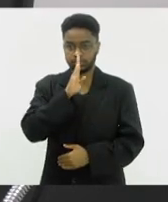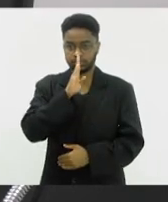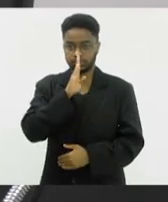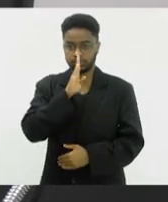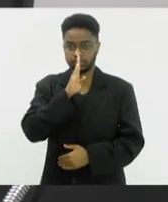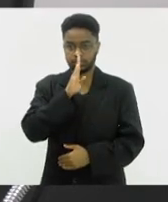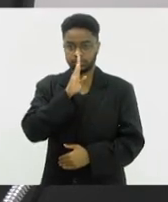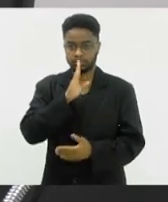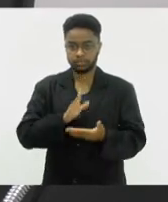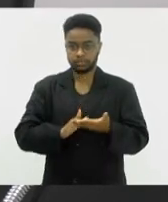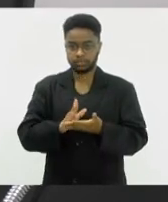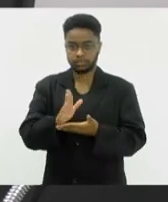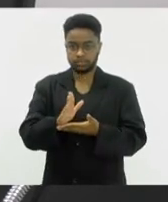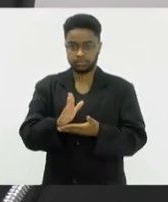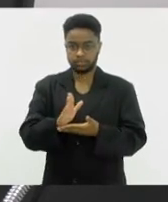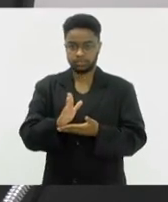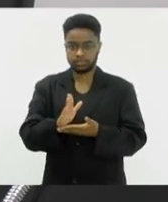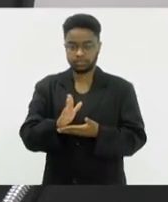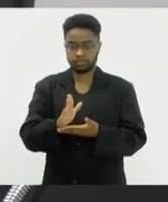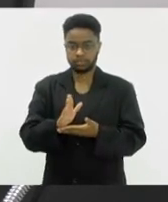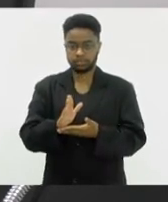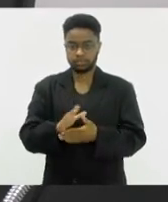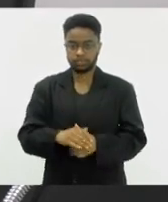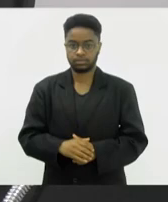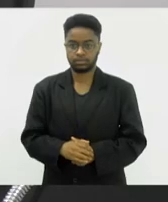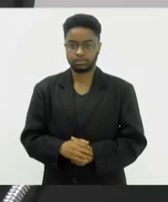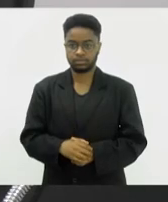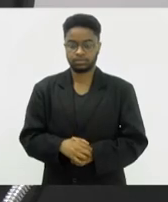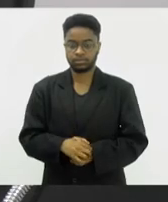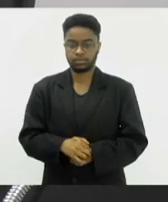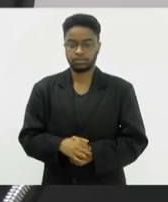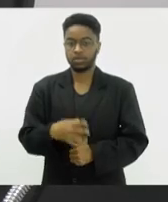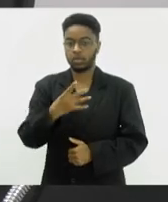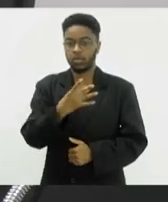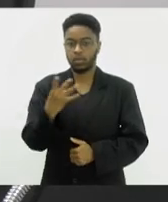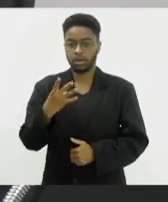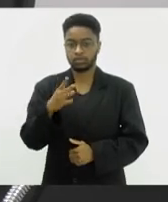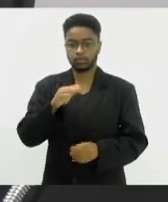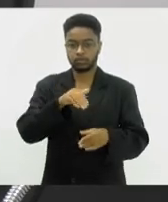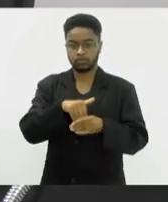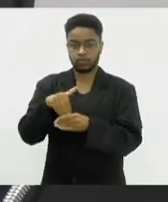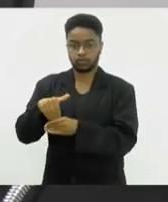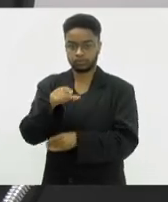estão, aprovados pelos 4 votos dos presentes.